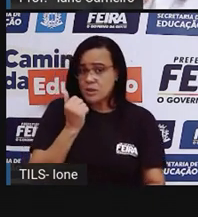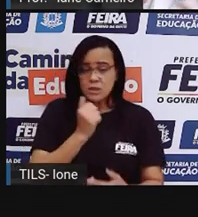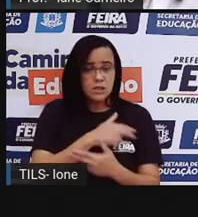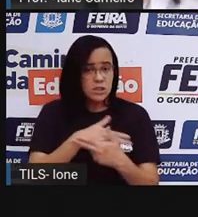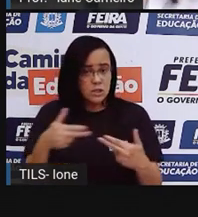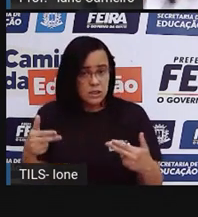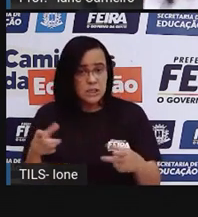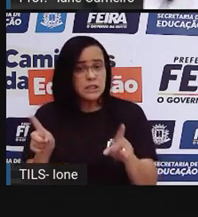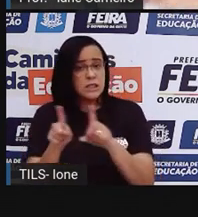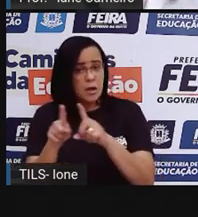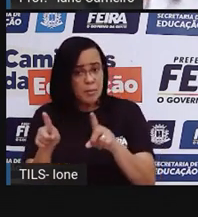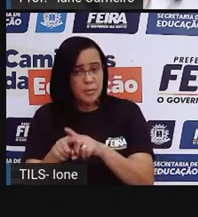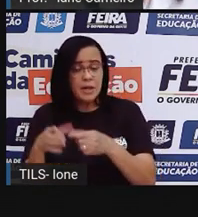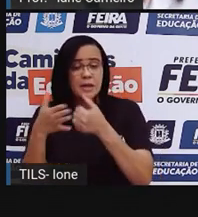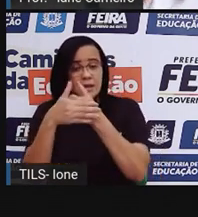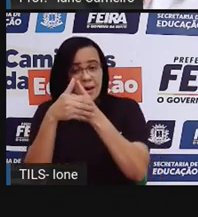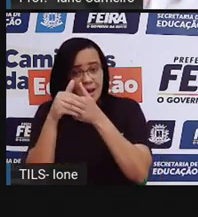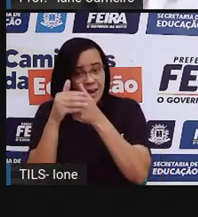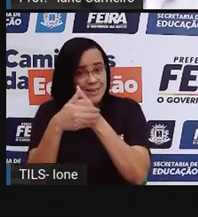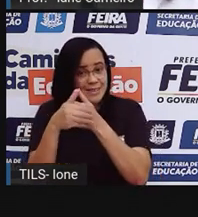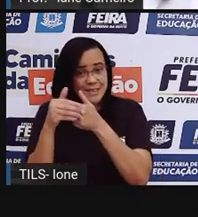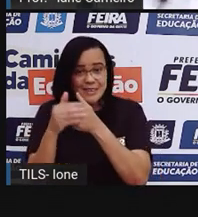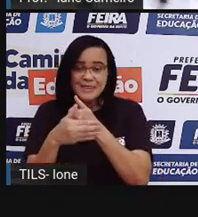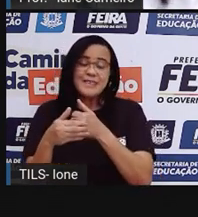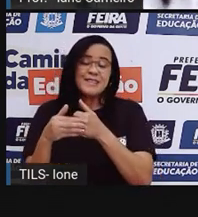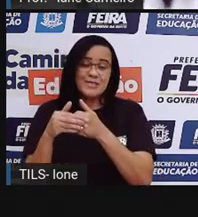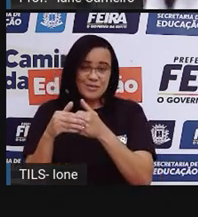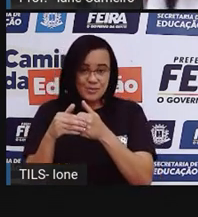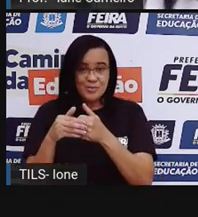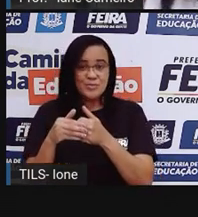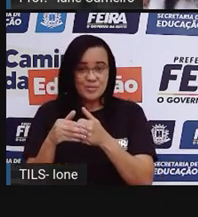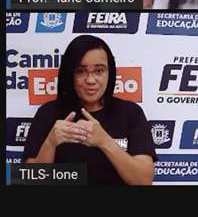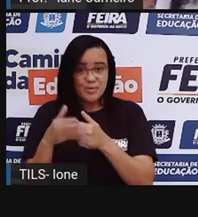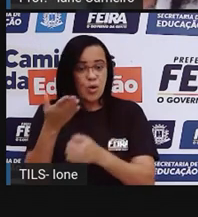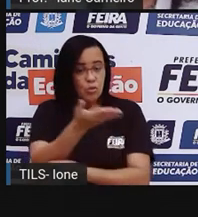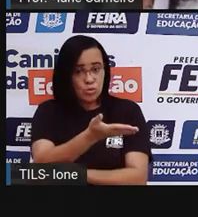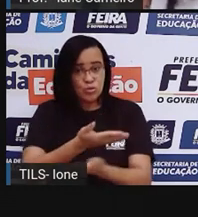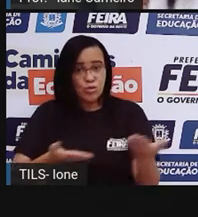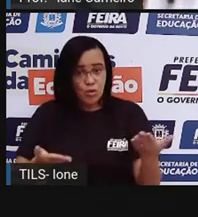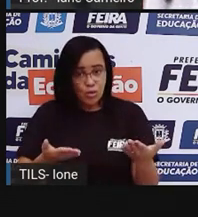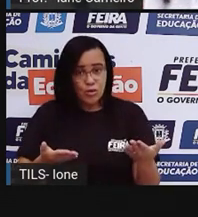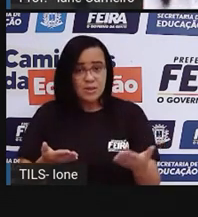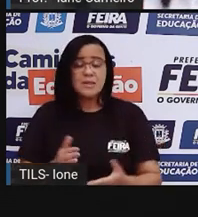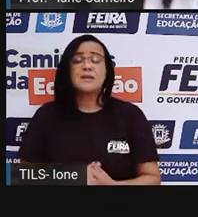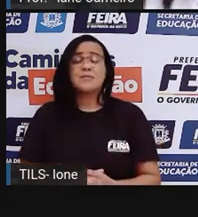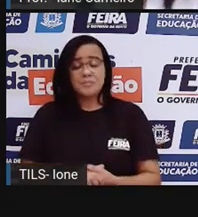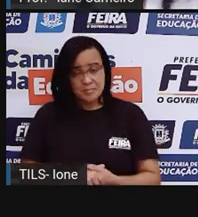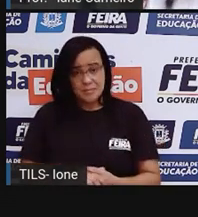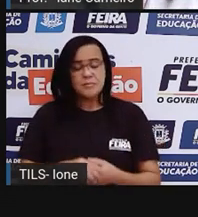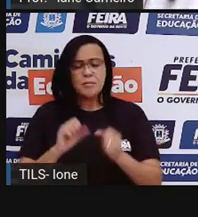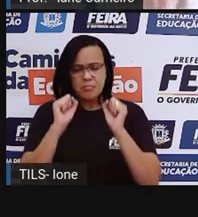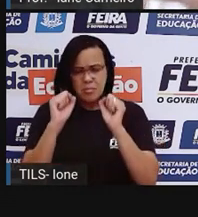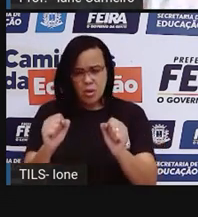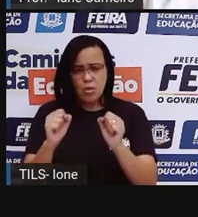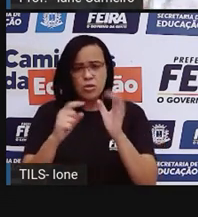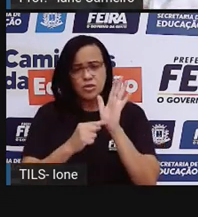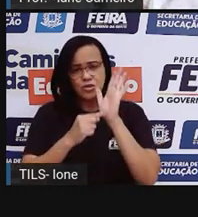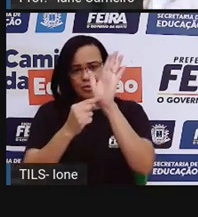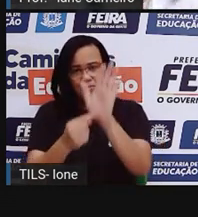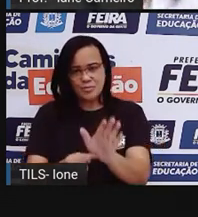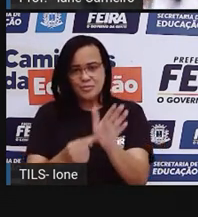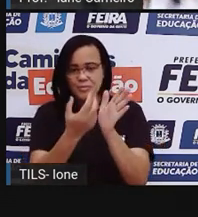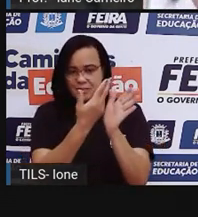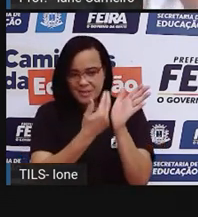E aí você vai ser grato por algum favor que você recebeu. E aí você faz o desenho representando a gratidão. Aí você faz